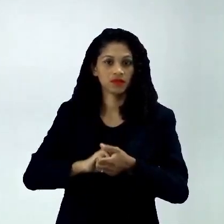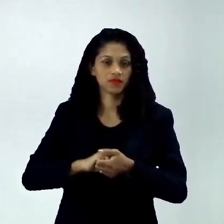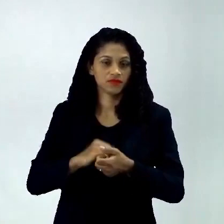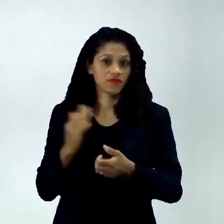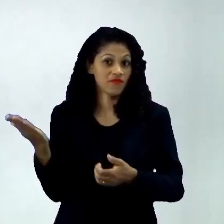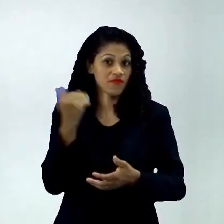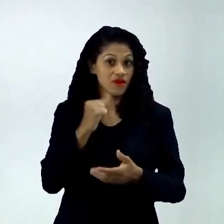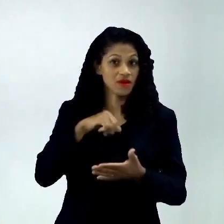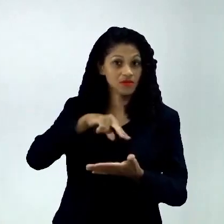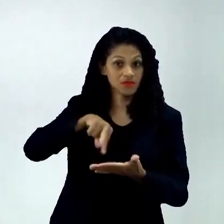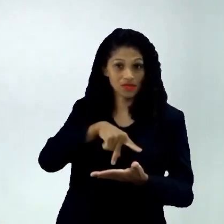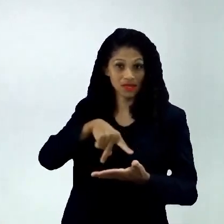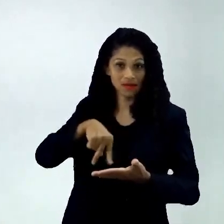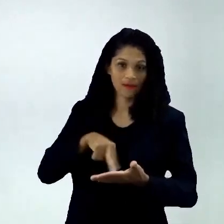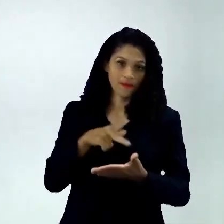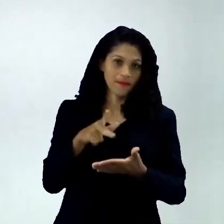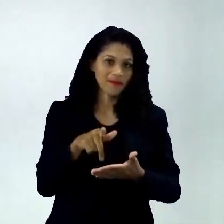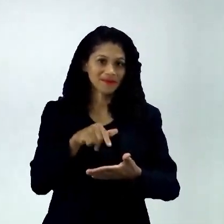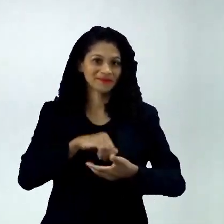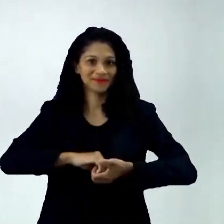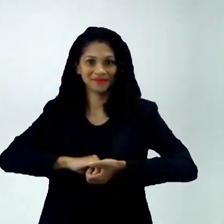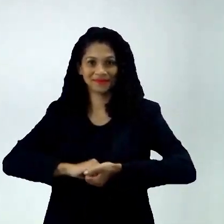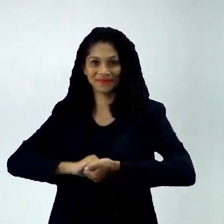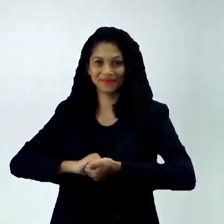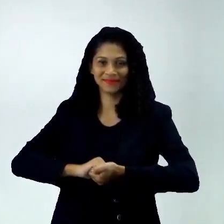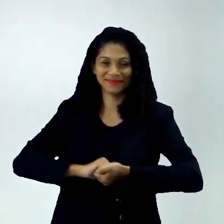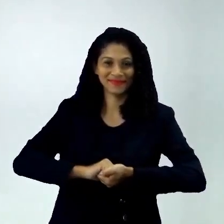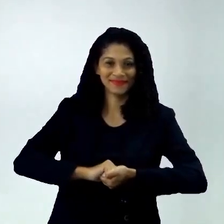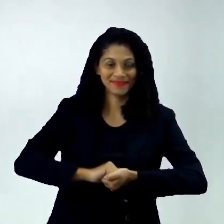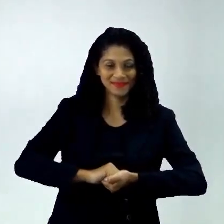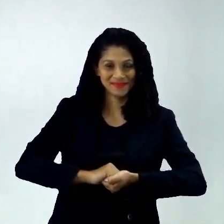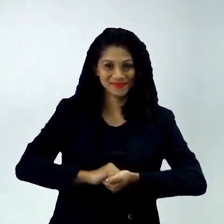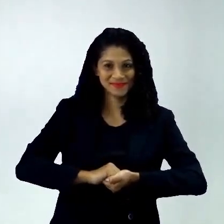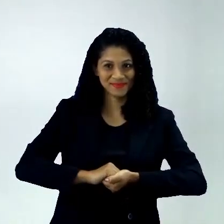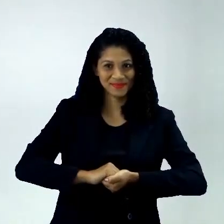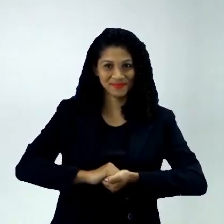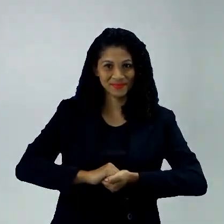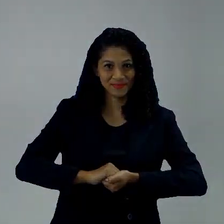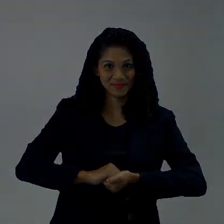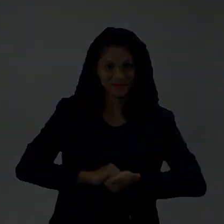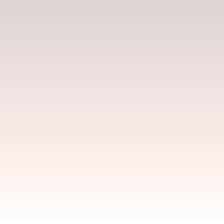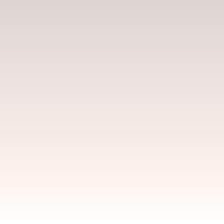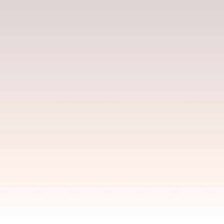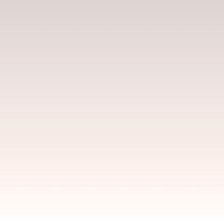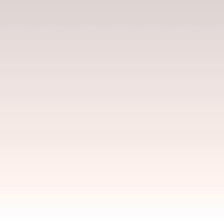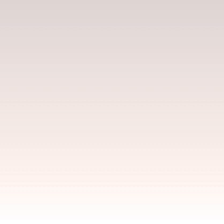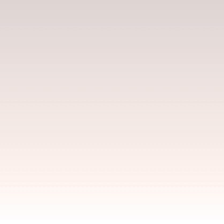dançar. Prepara que agora é hora do show. E é isso. Até lá!